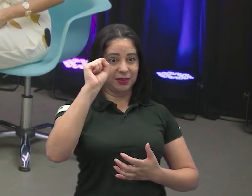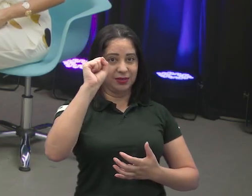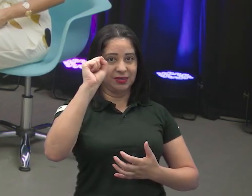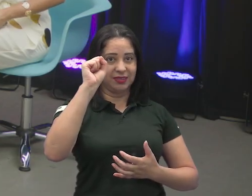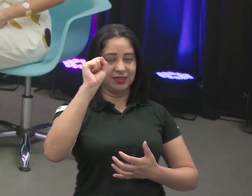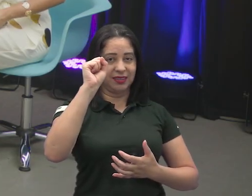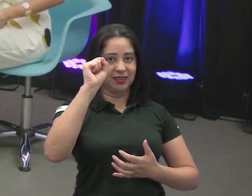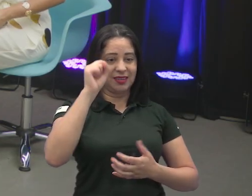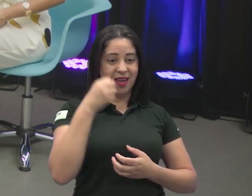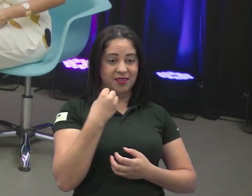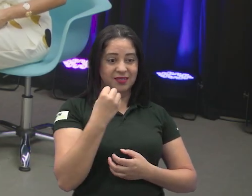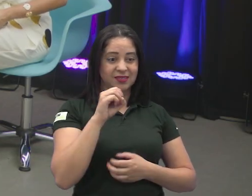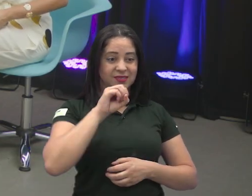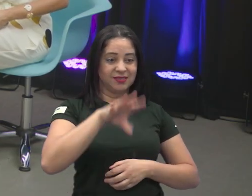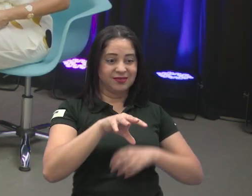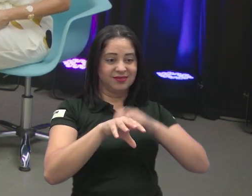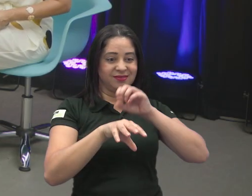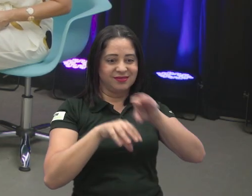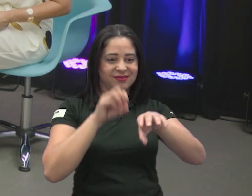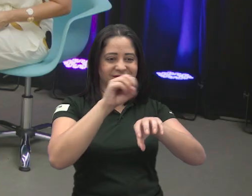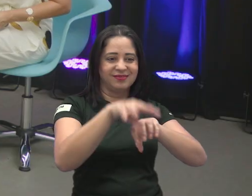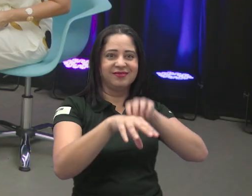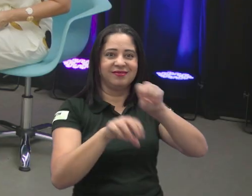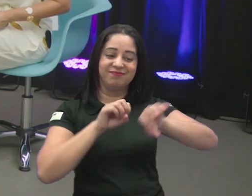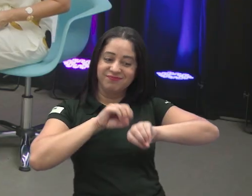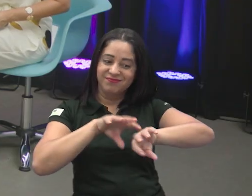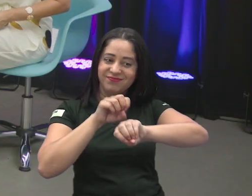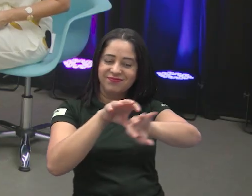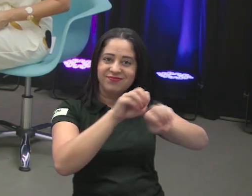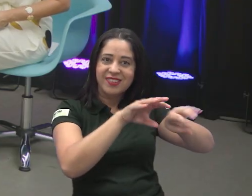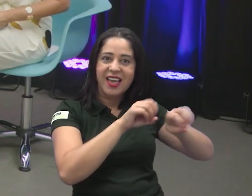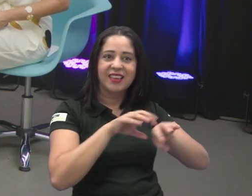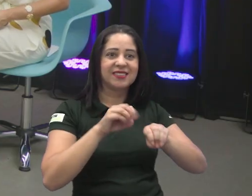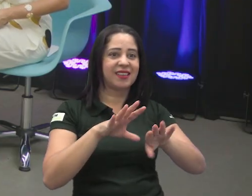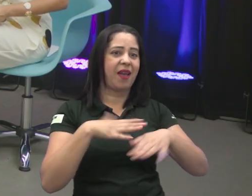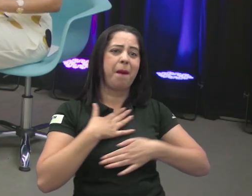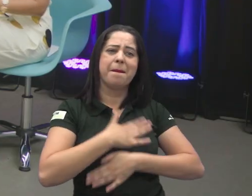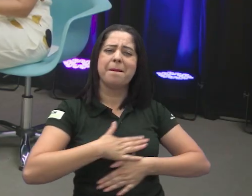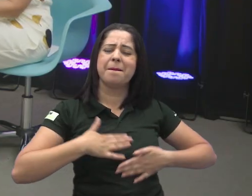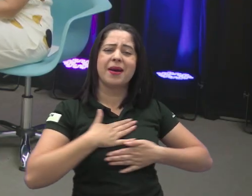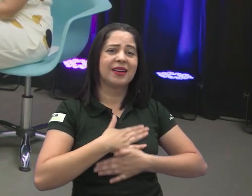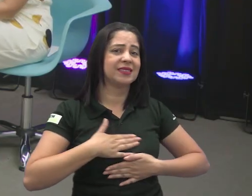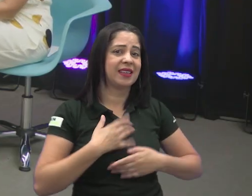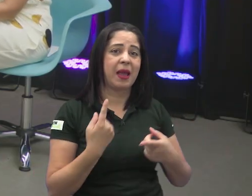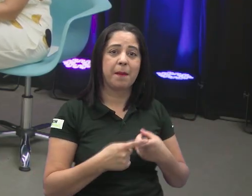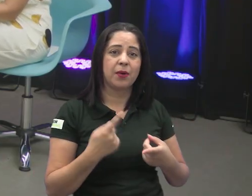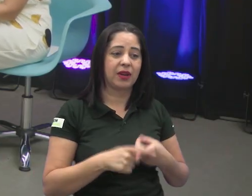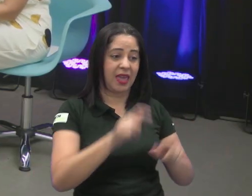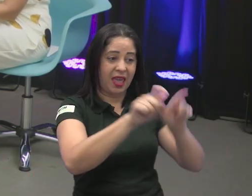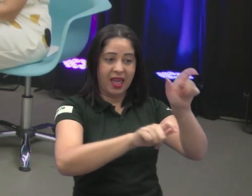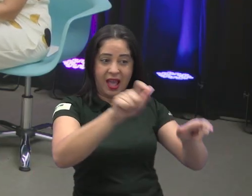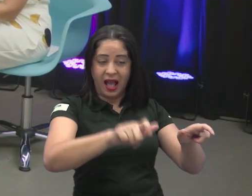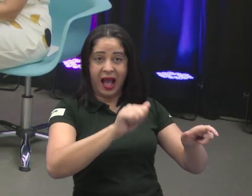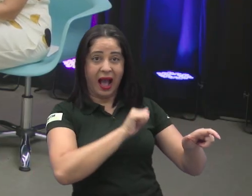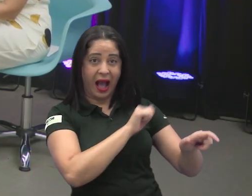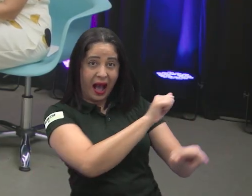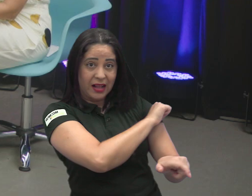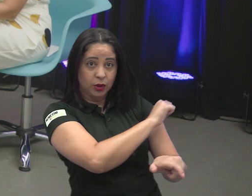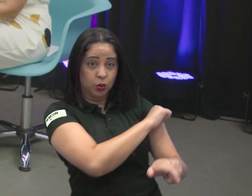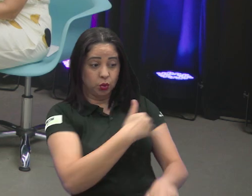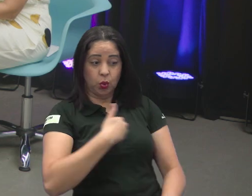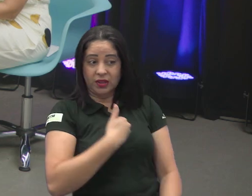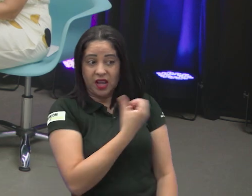que eu sei e que eu aprendi desde a minha infância, é muito prazeroso né? Porque eu tenho alunos da idade